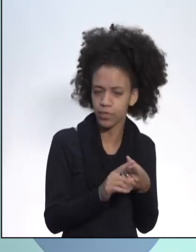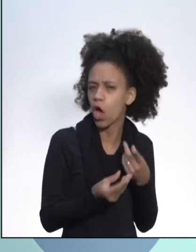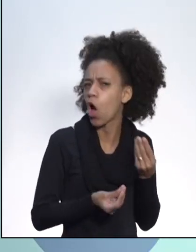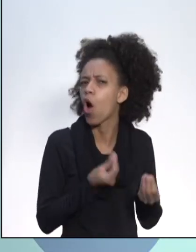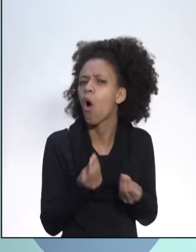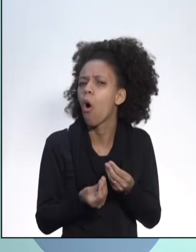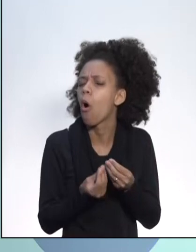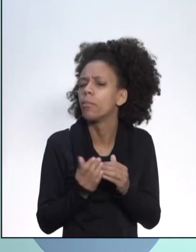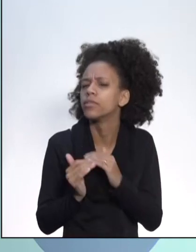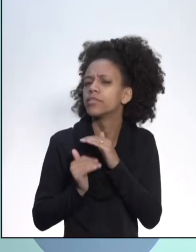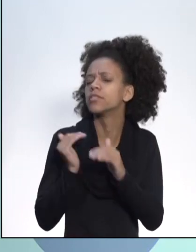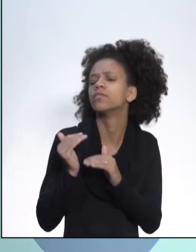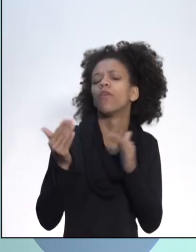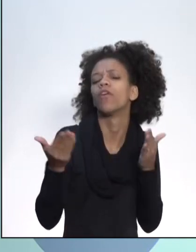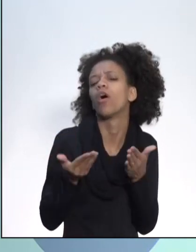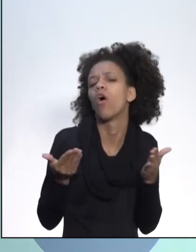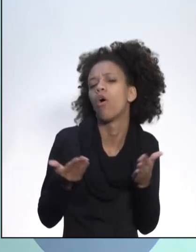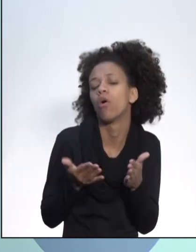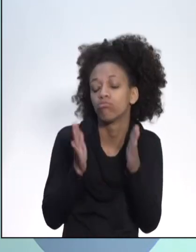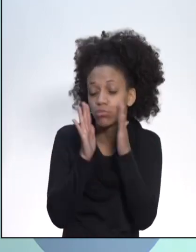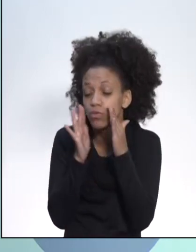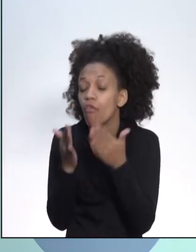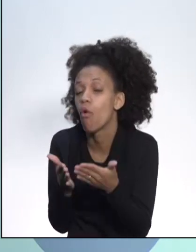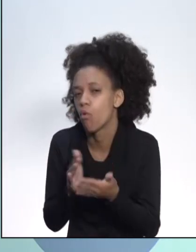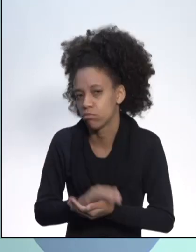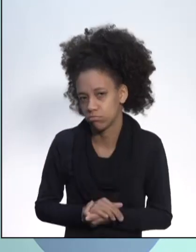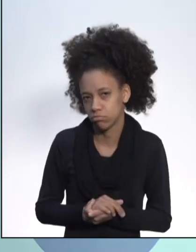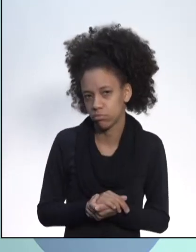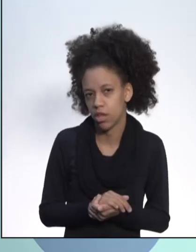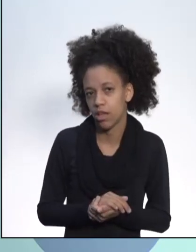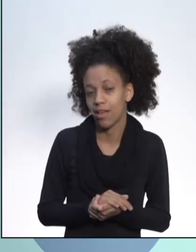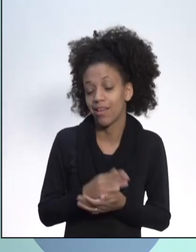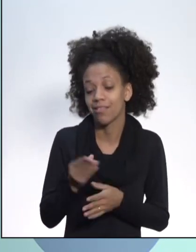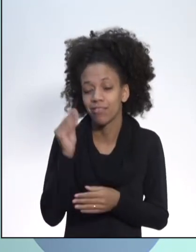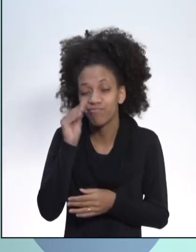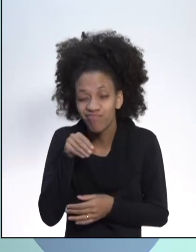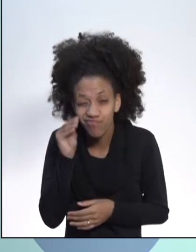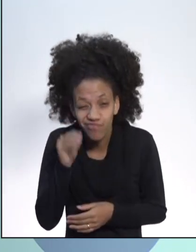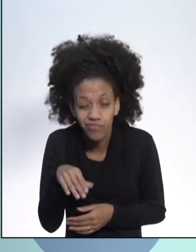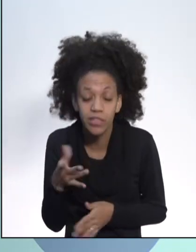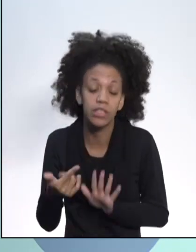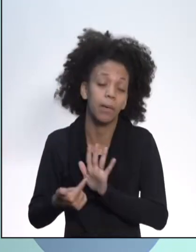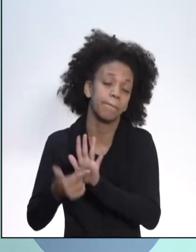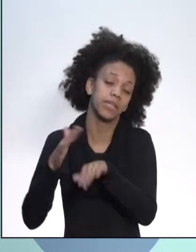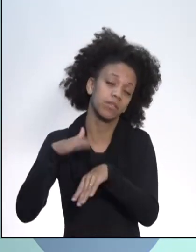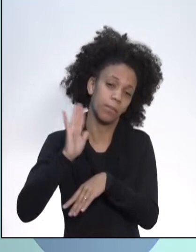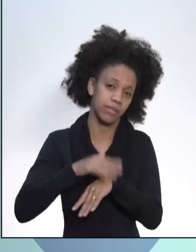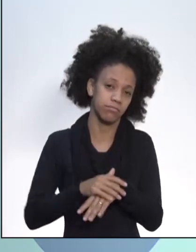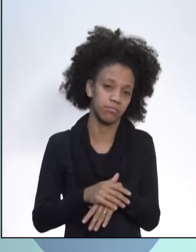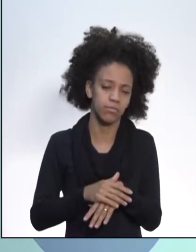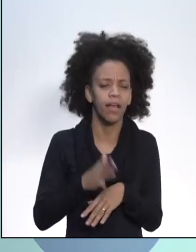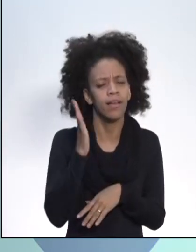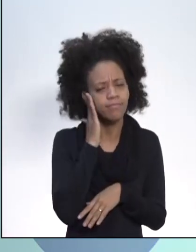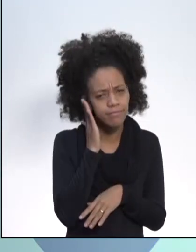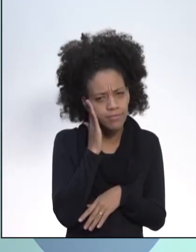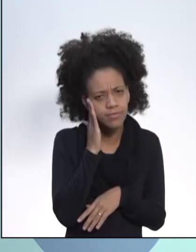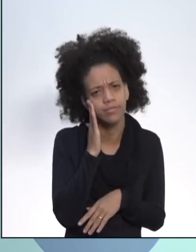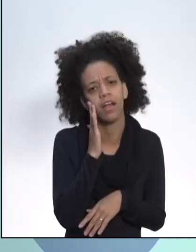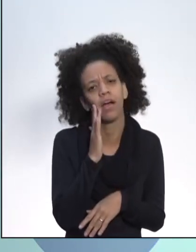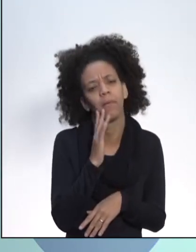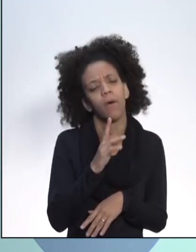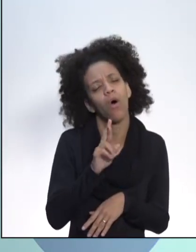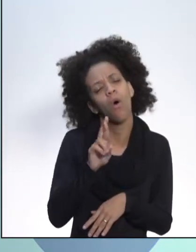vocês desenvolvem agora a questão do foco, que é a fragilidade que mais apareceu. A gente sabe, a Roberta trouxe